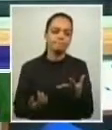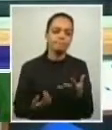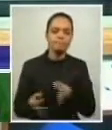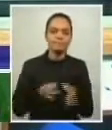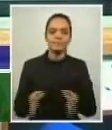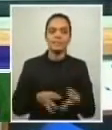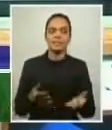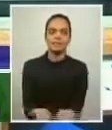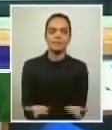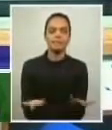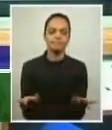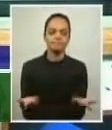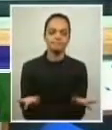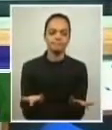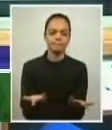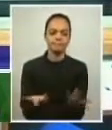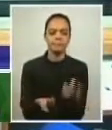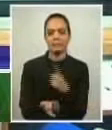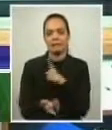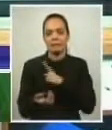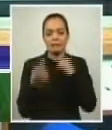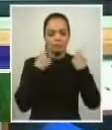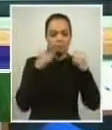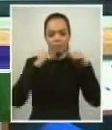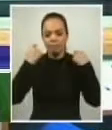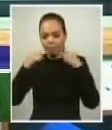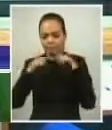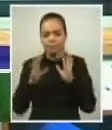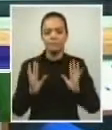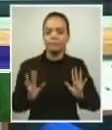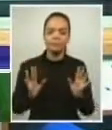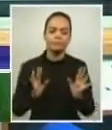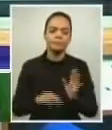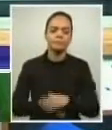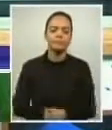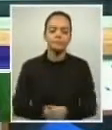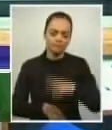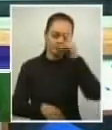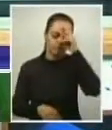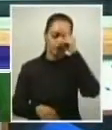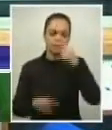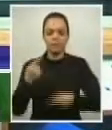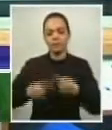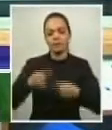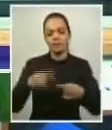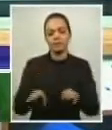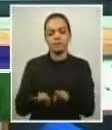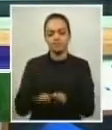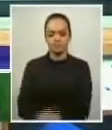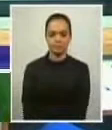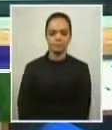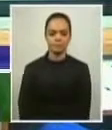processo e de crítica teórica e prática histórica e política